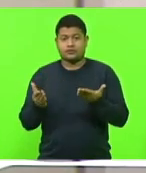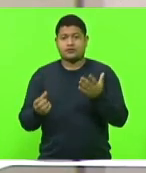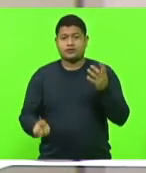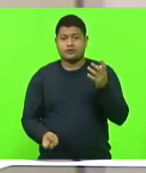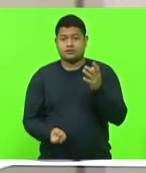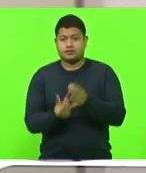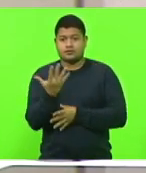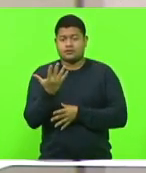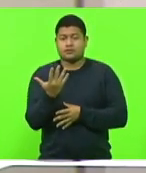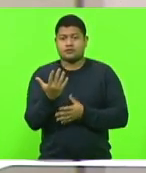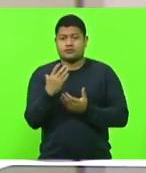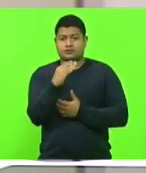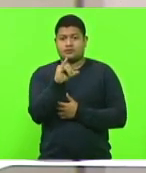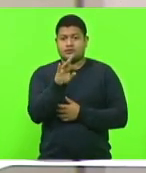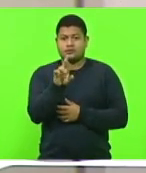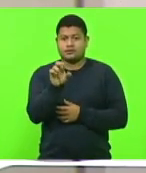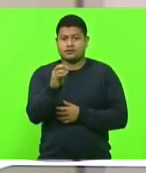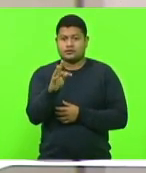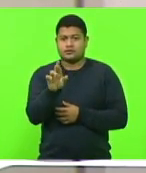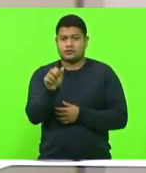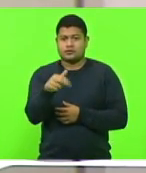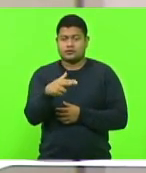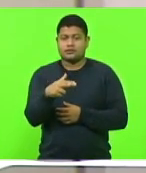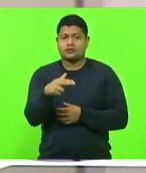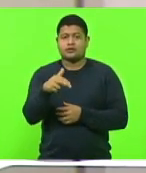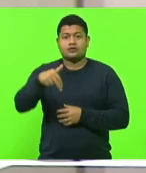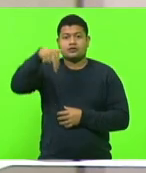da ilha. Em discussão?